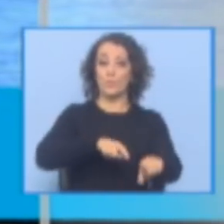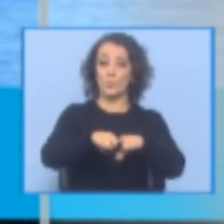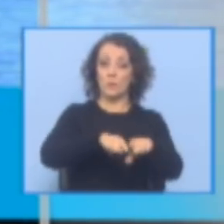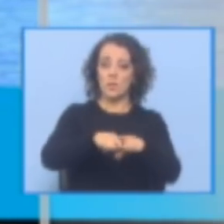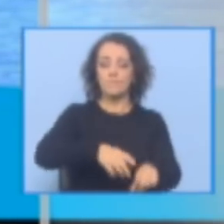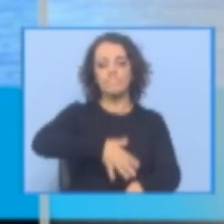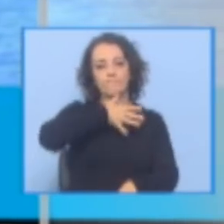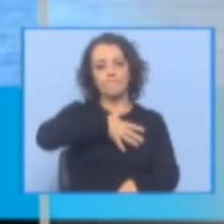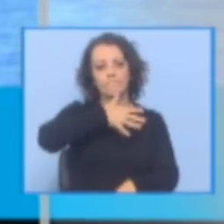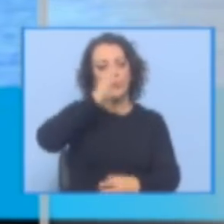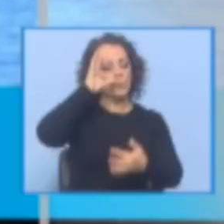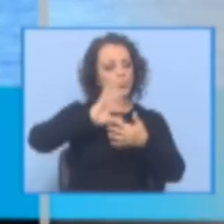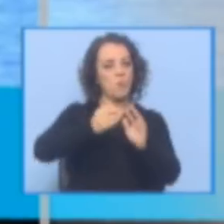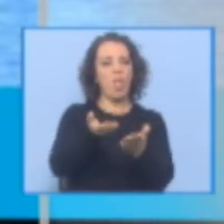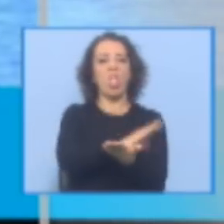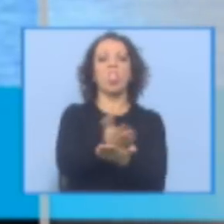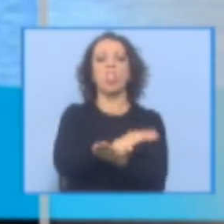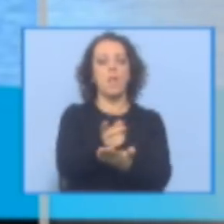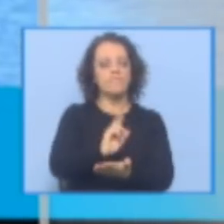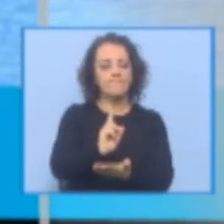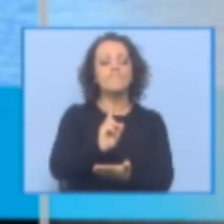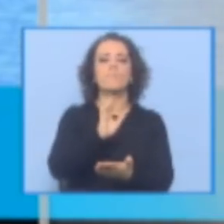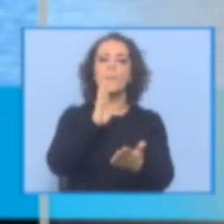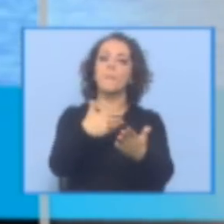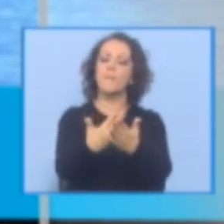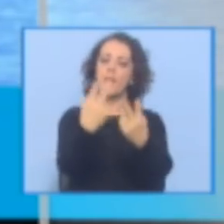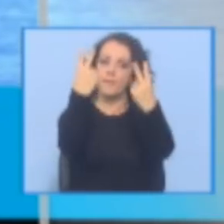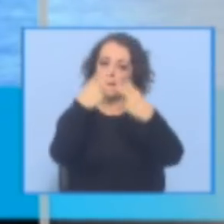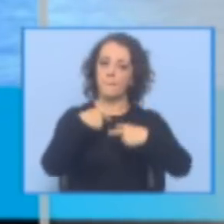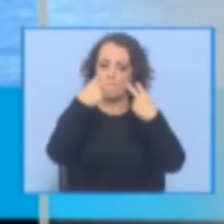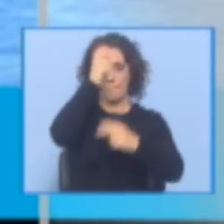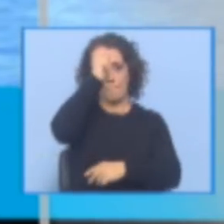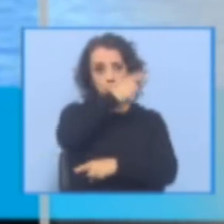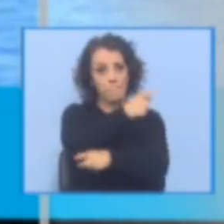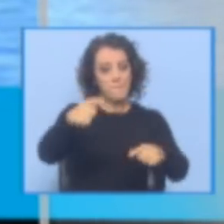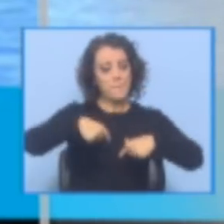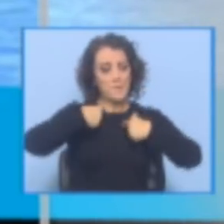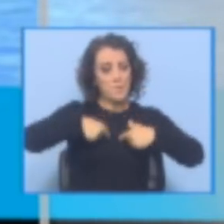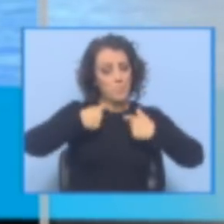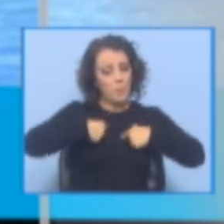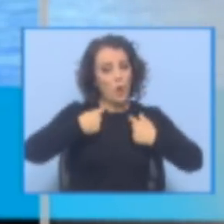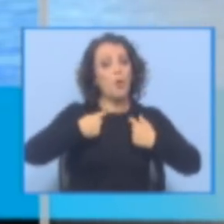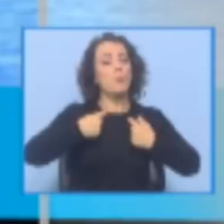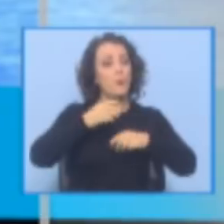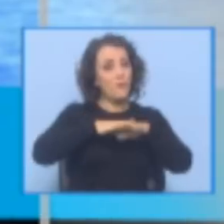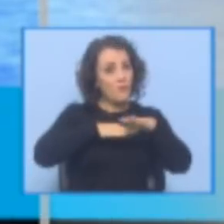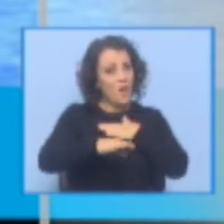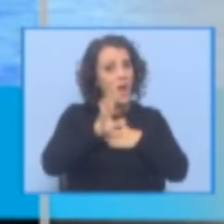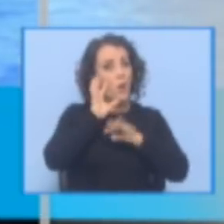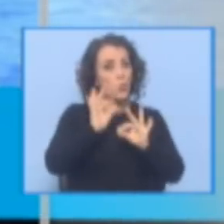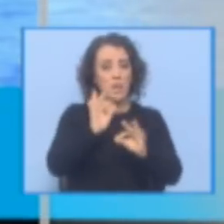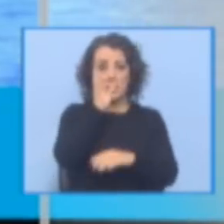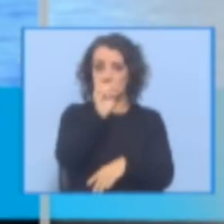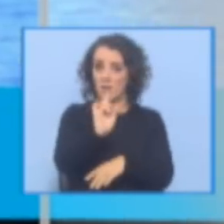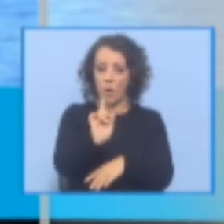sua respeitabilidade é essencial e é essencial que eles cuidem disso para não termos aqui